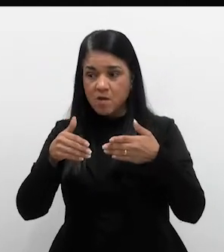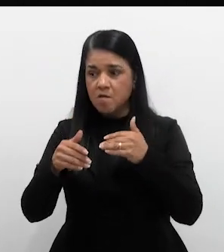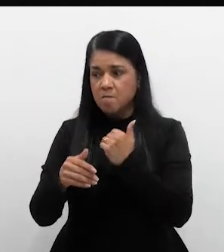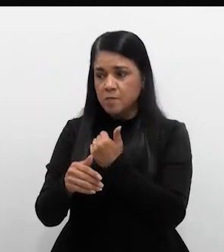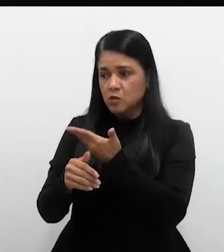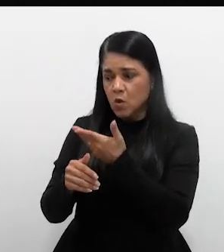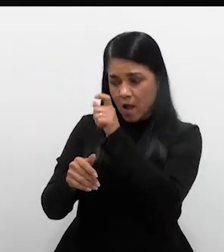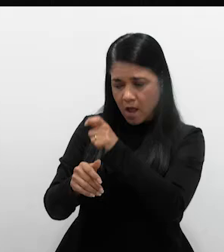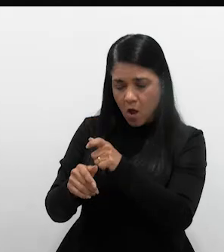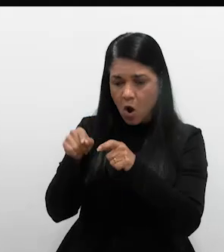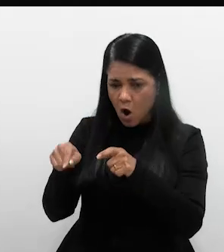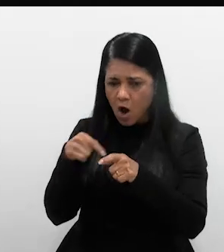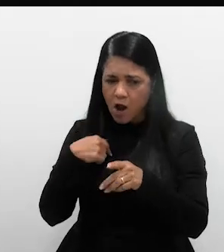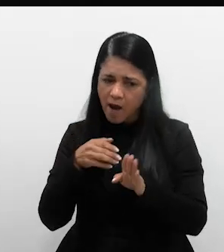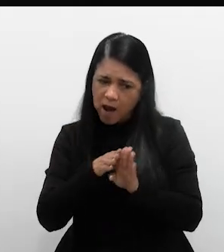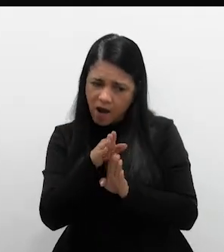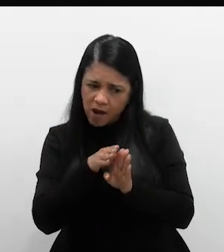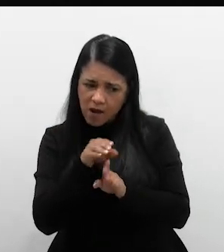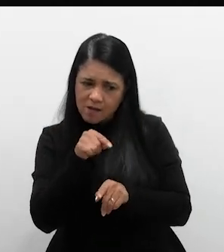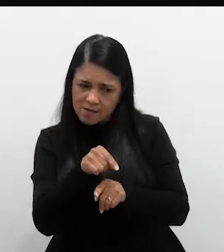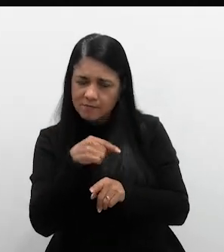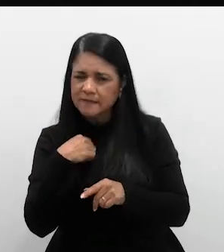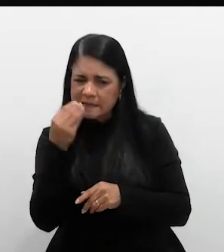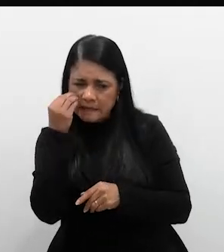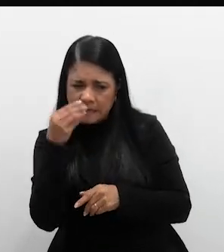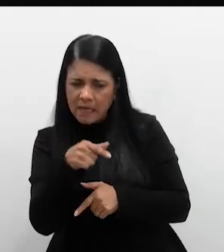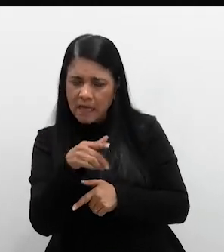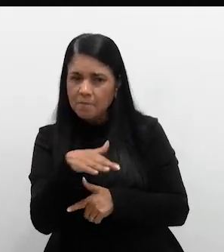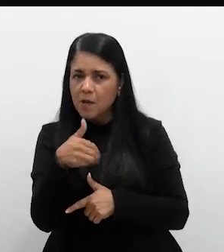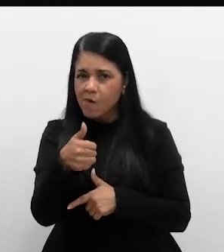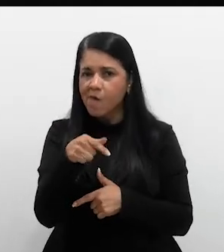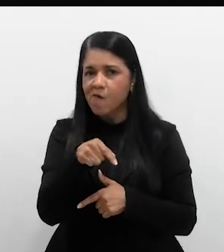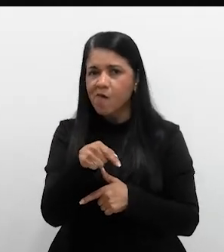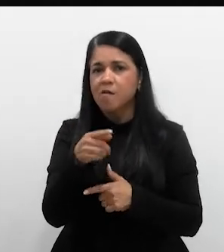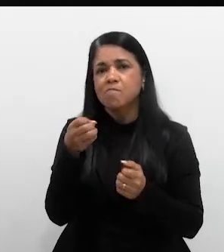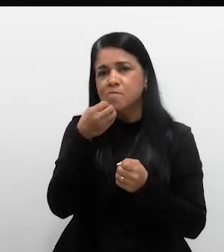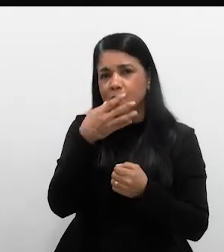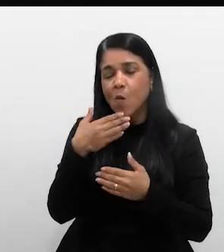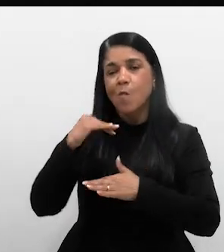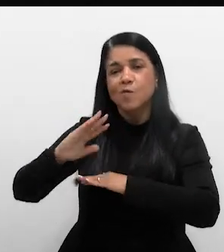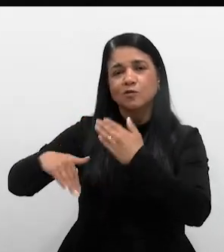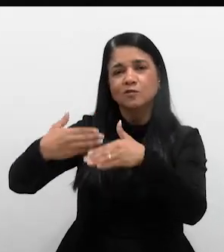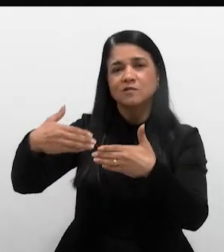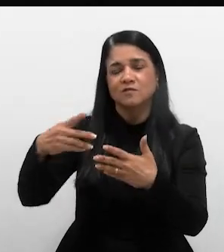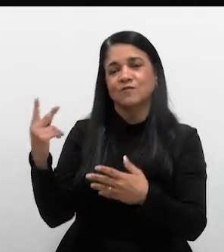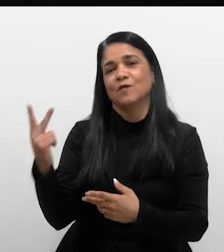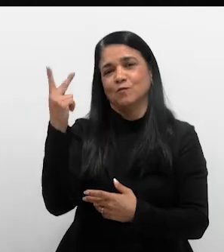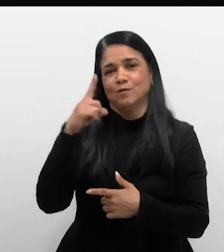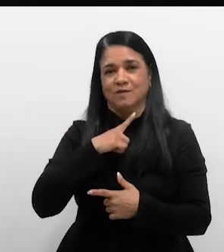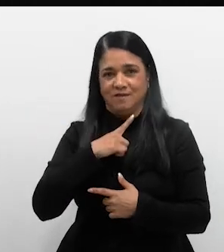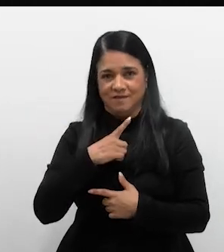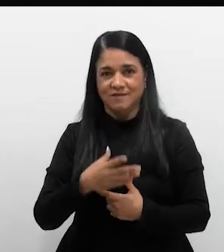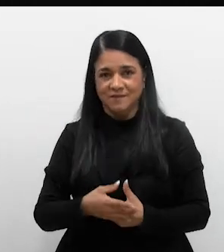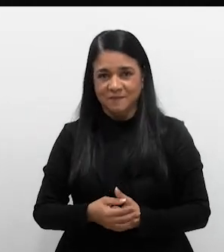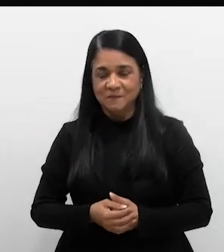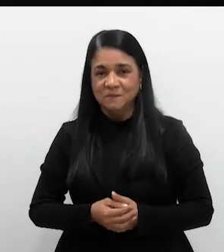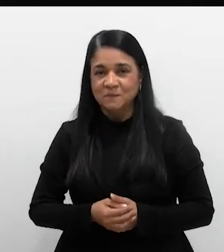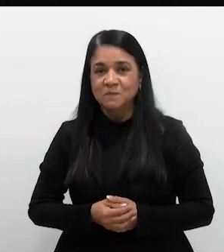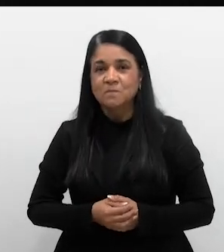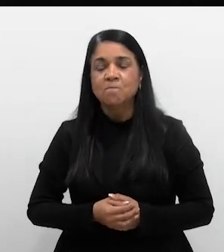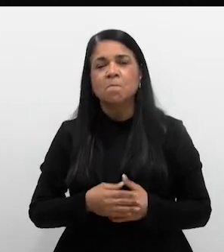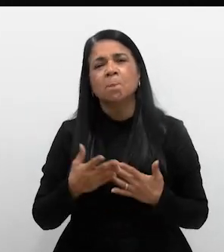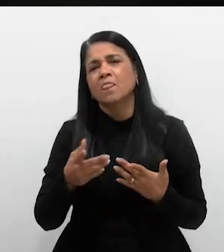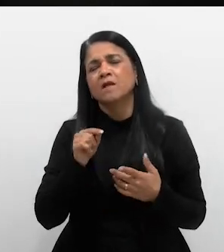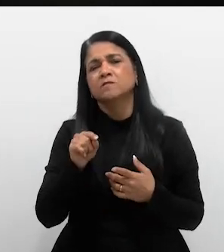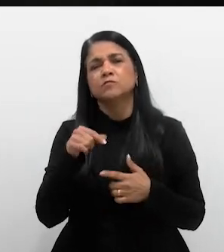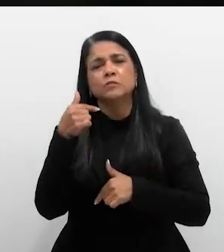alguém do lado que diga, olha, pode ser por aqui, pode ser por ali, né? Vamos tentar melhor. É sempre bom, que torna o processo mais rico para todo mundo. Mas essa